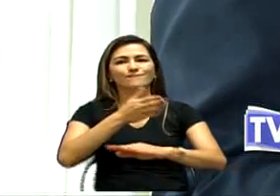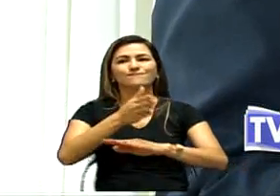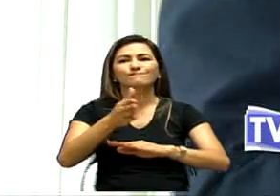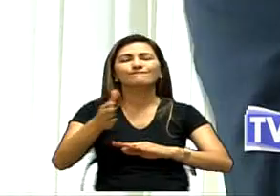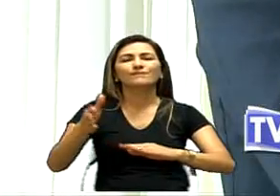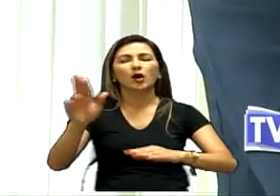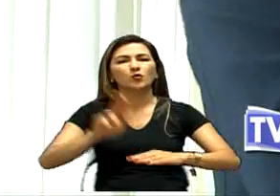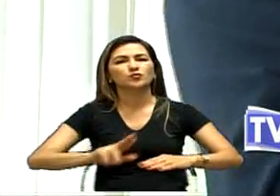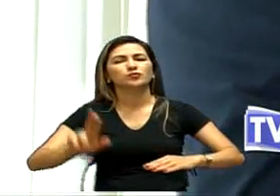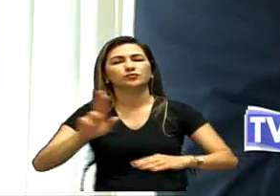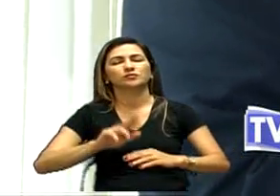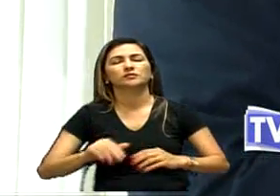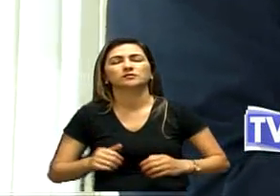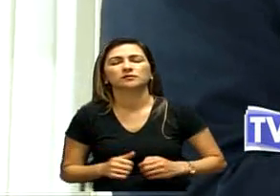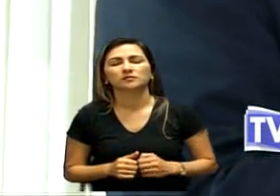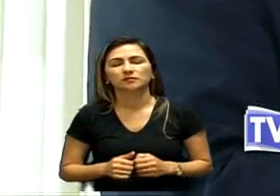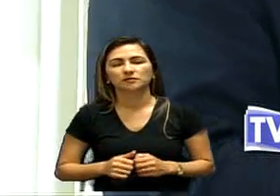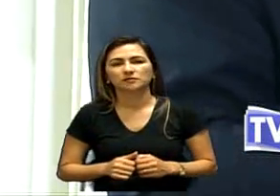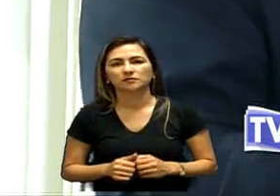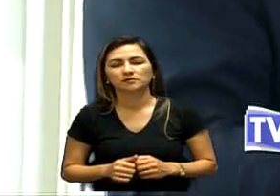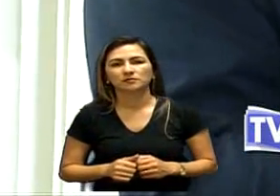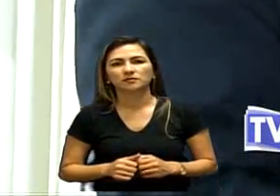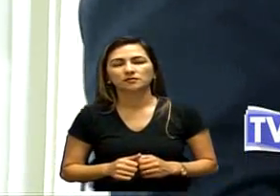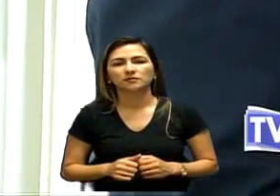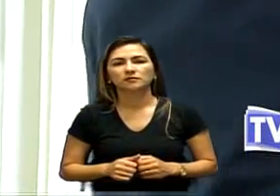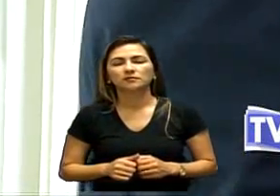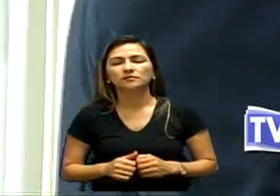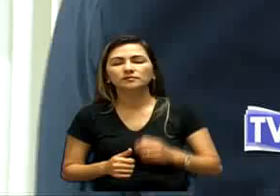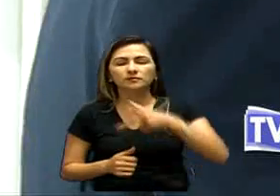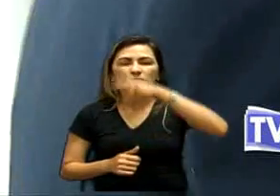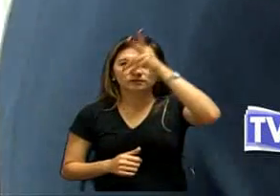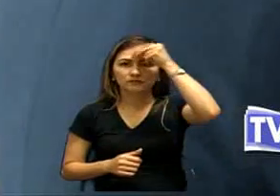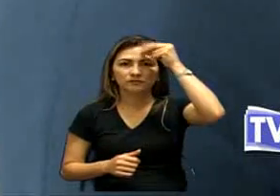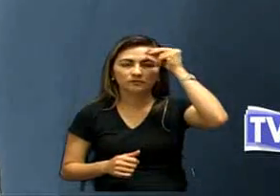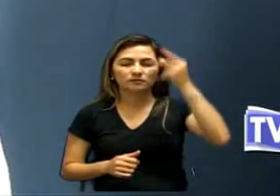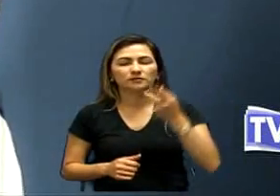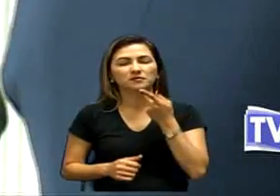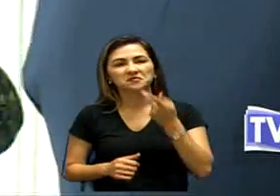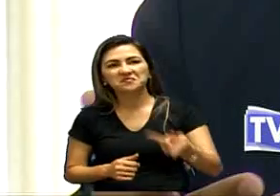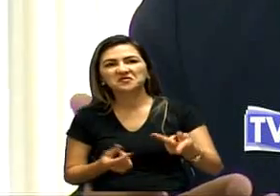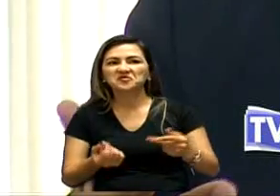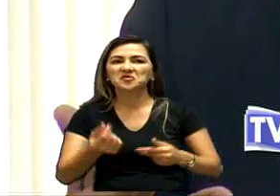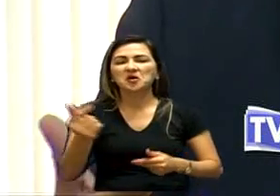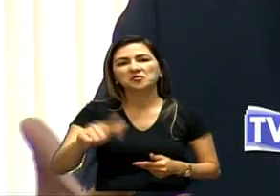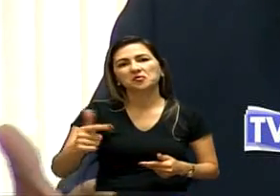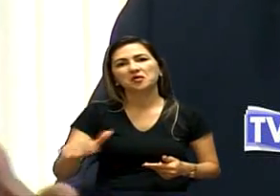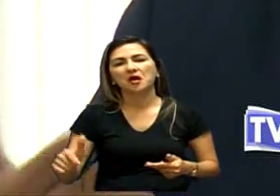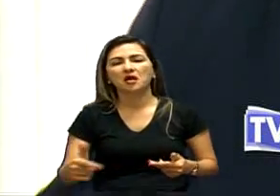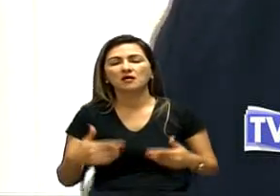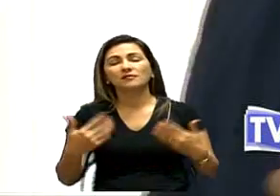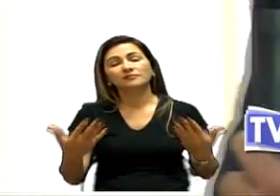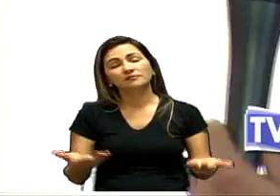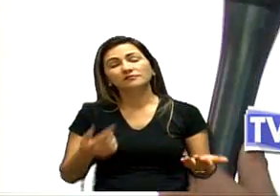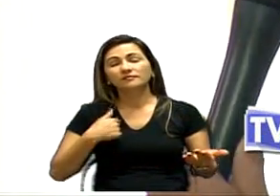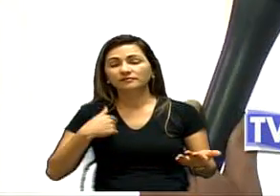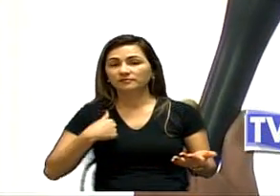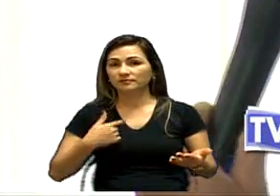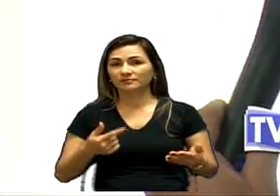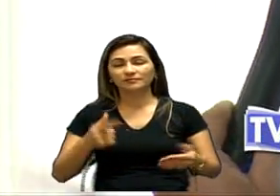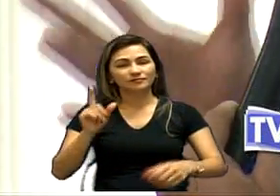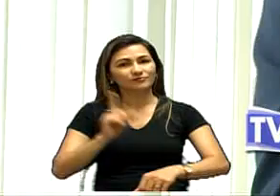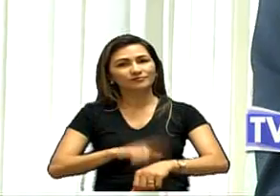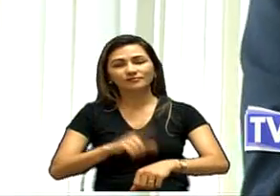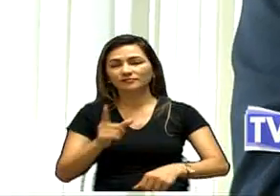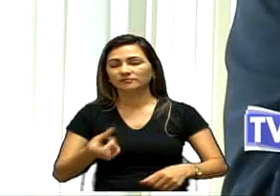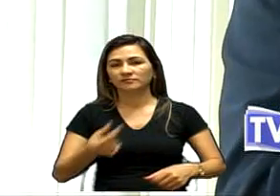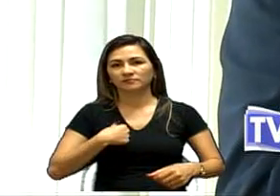que, pela prefeitura justificar que não tem dinheiro, vai demandar dinheiro da emenda impositiva. Então, eu de pronto já estou